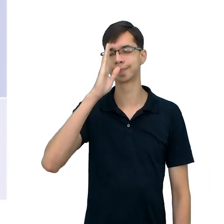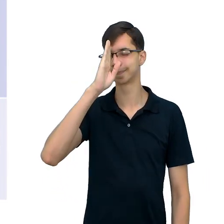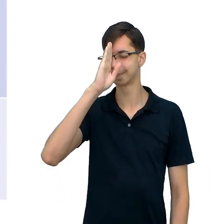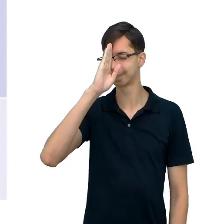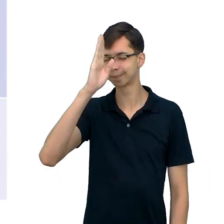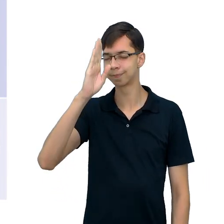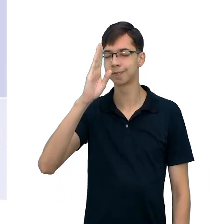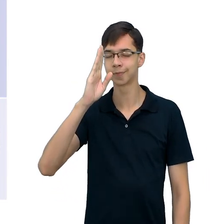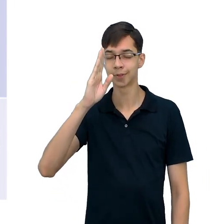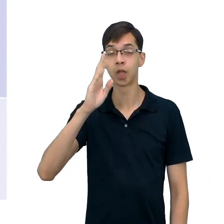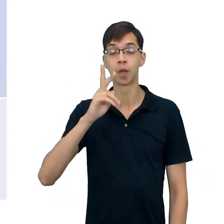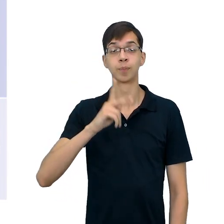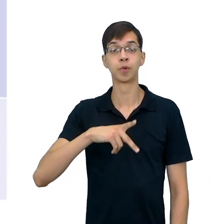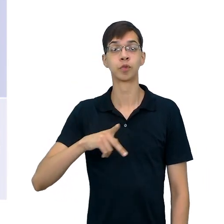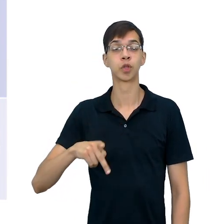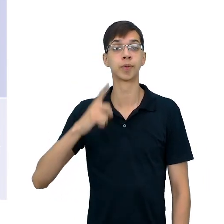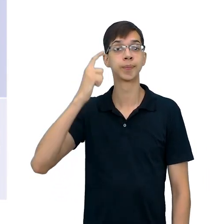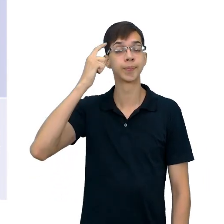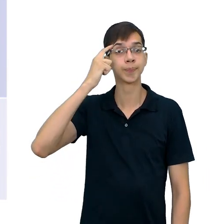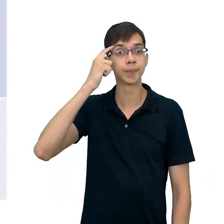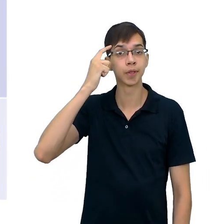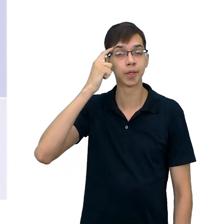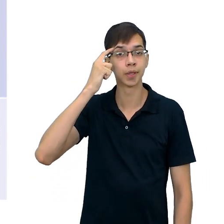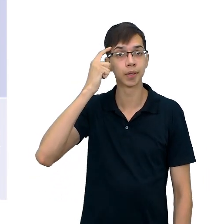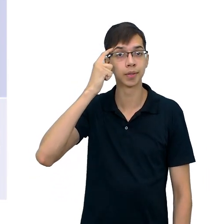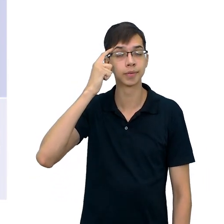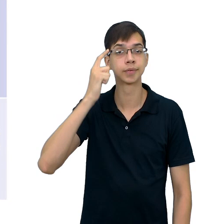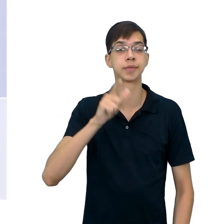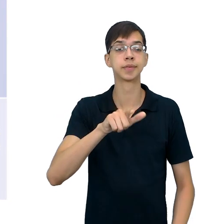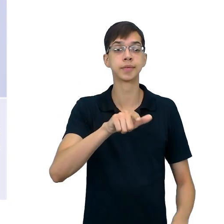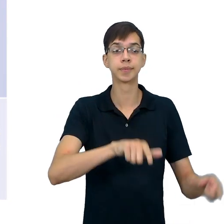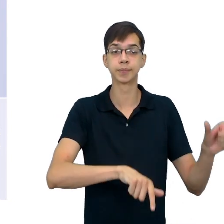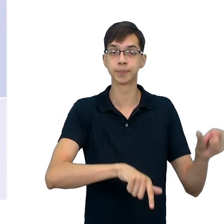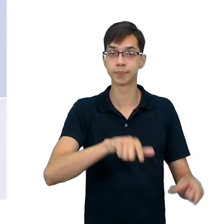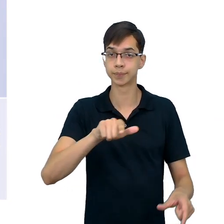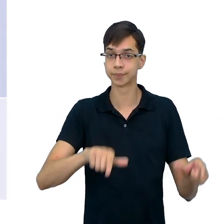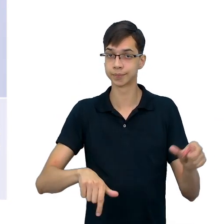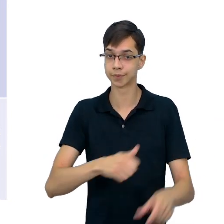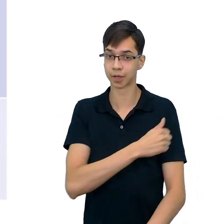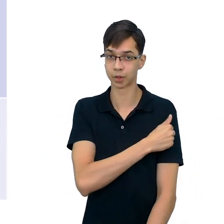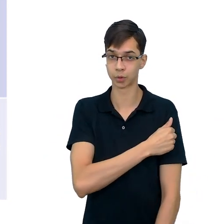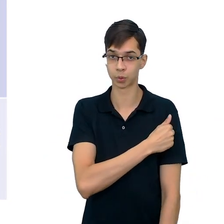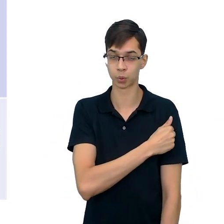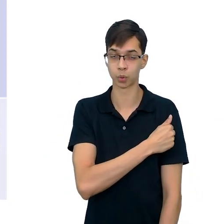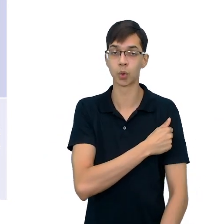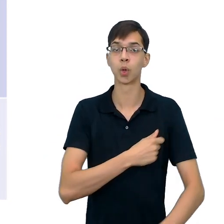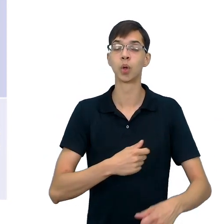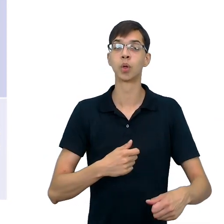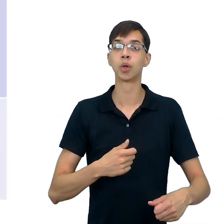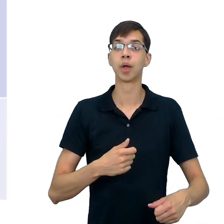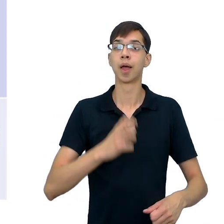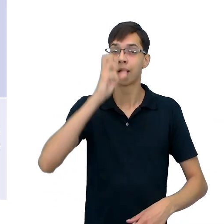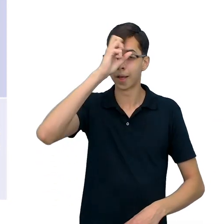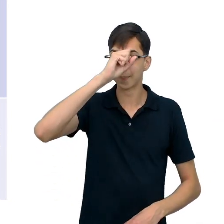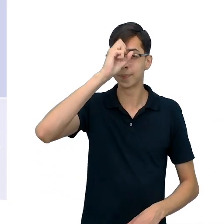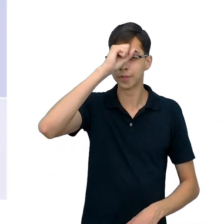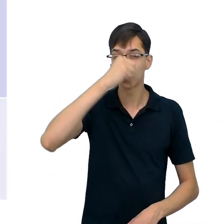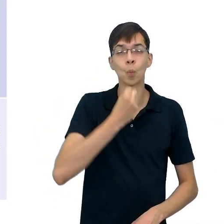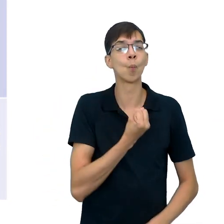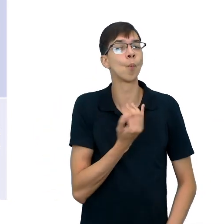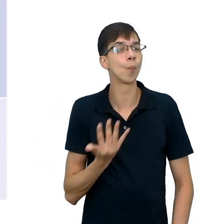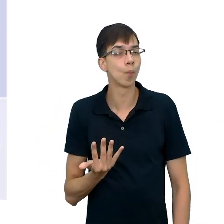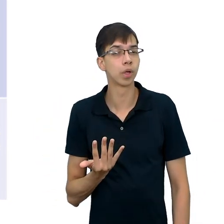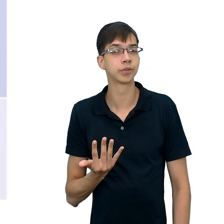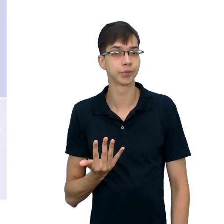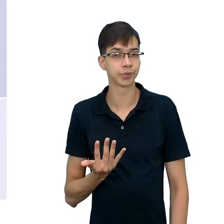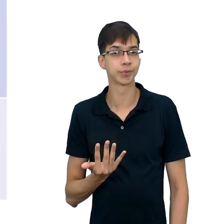pensar o quanto cada estudante deve aprender, né? E também pensar que